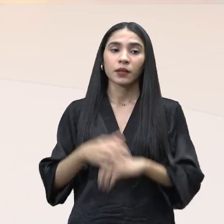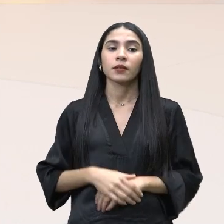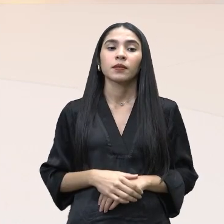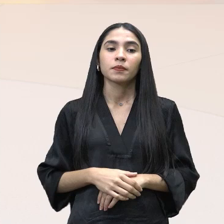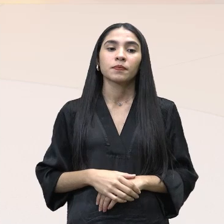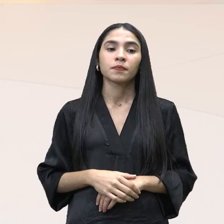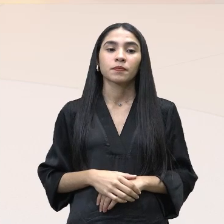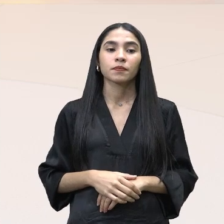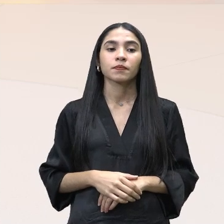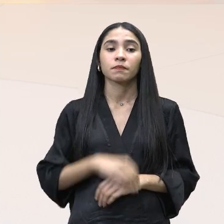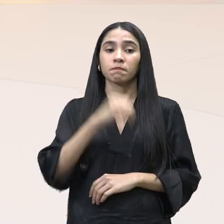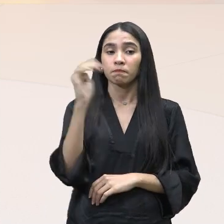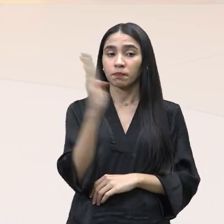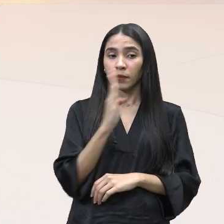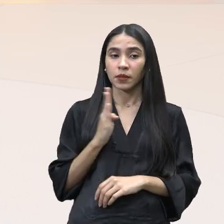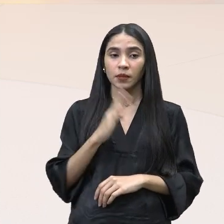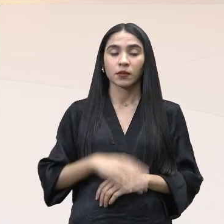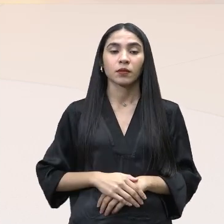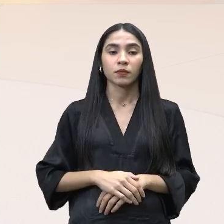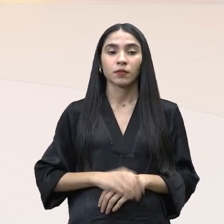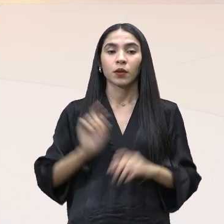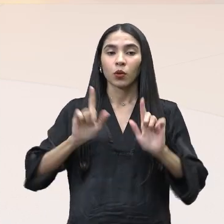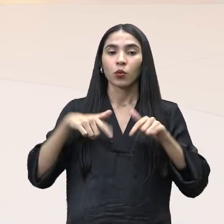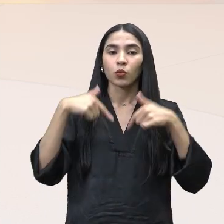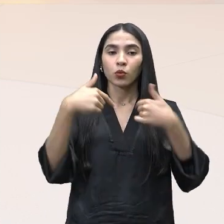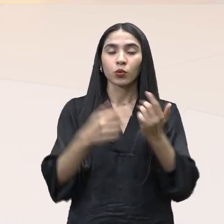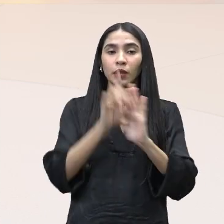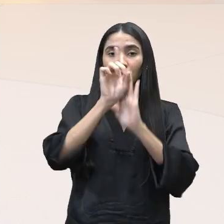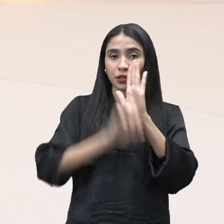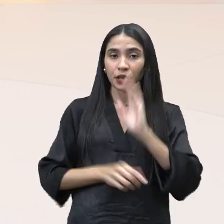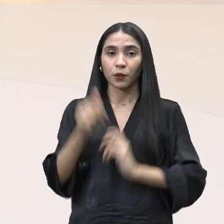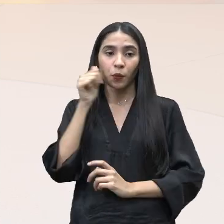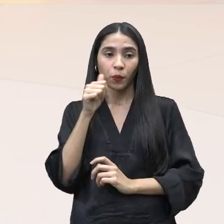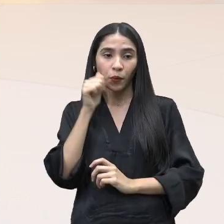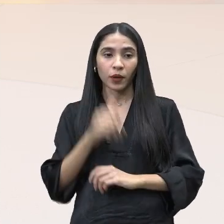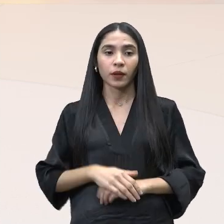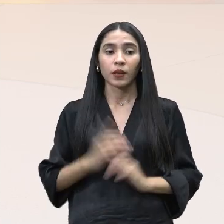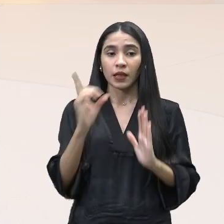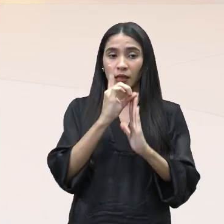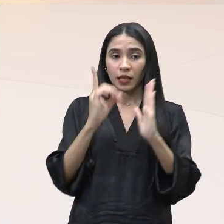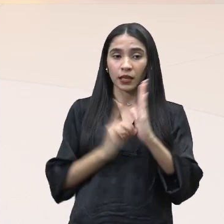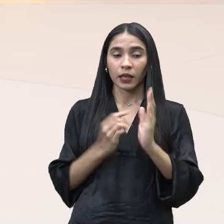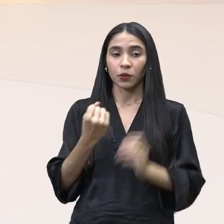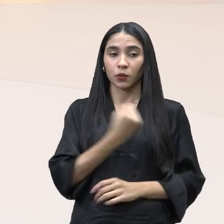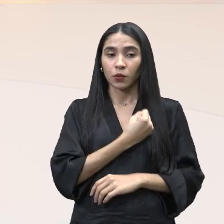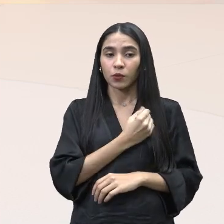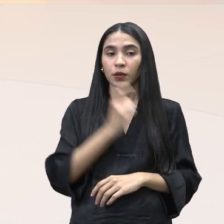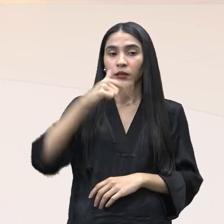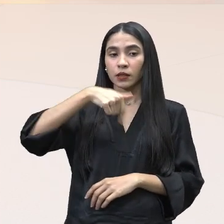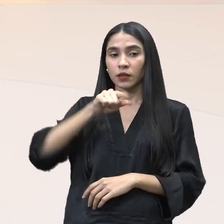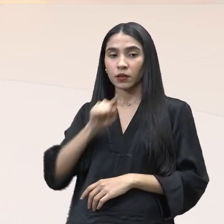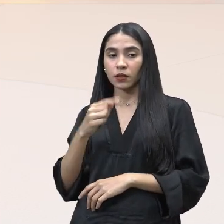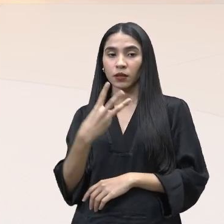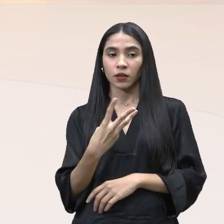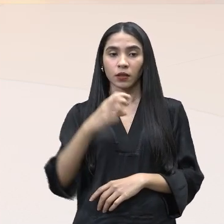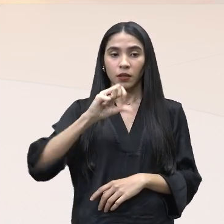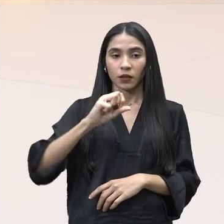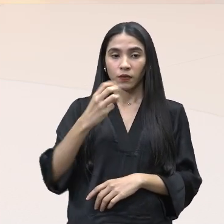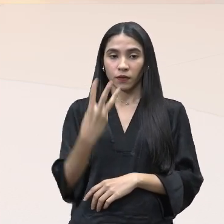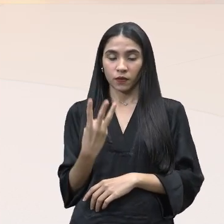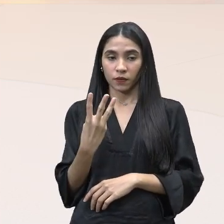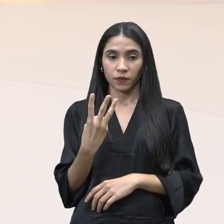diz: Brasil, a luta pelos direitos das mulheres. O decreto número